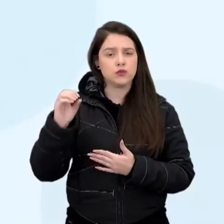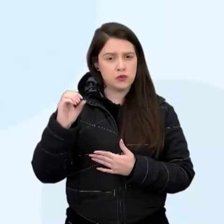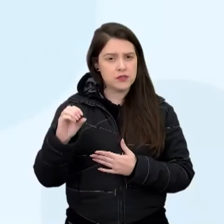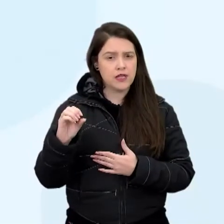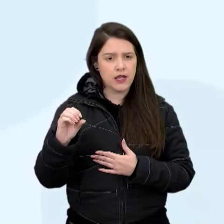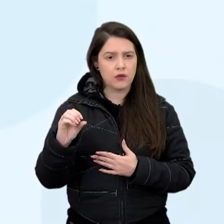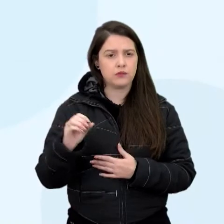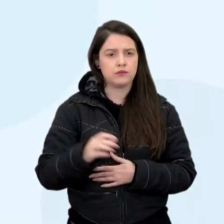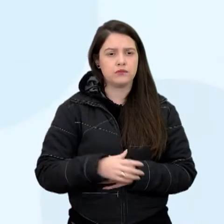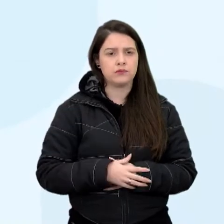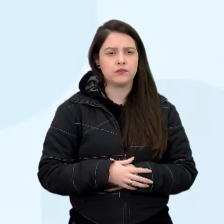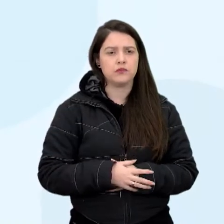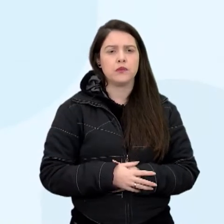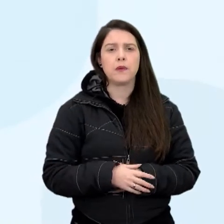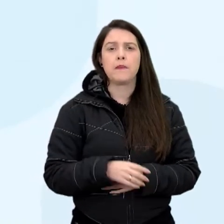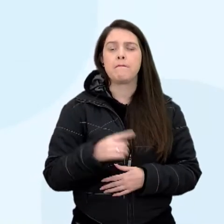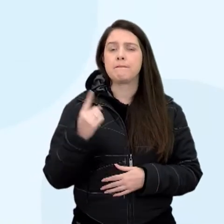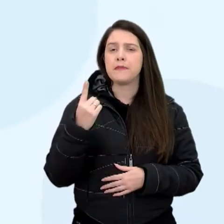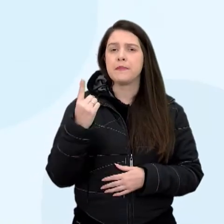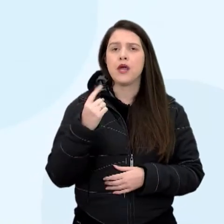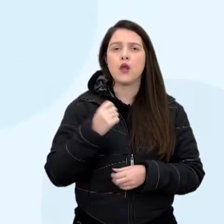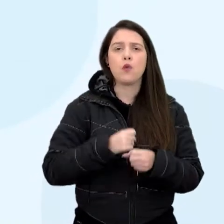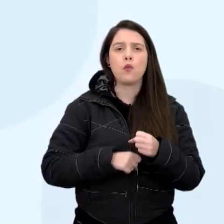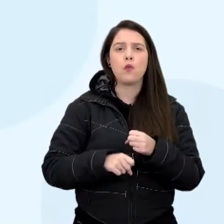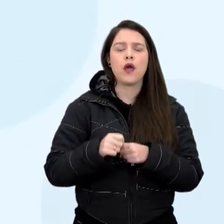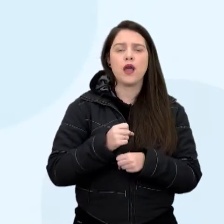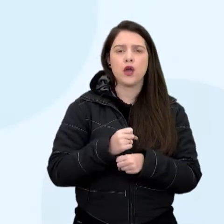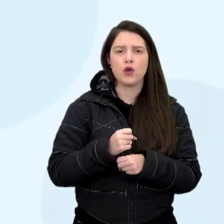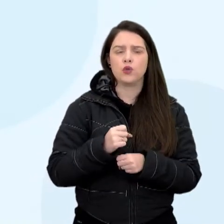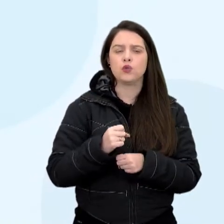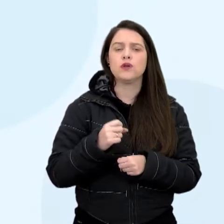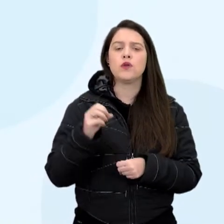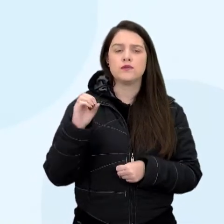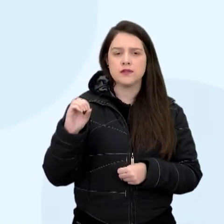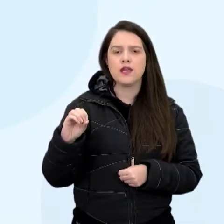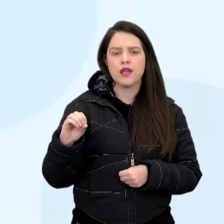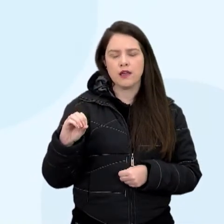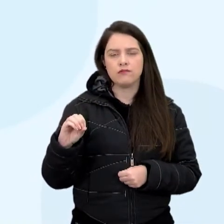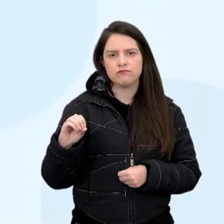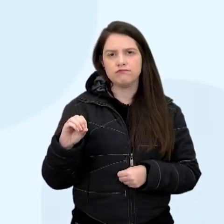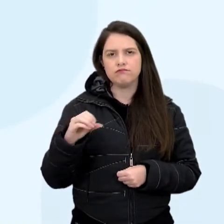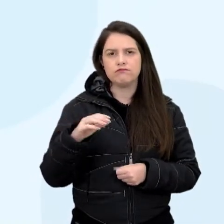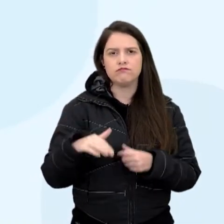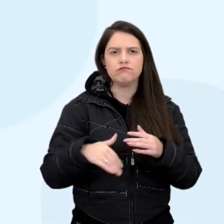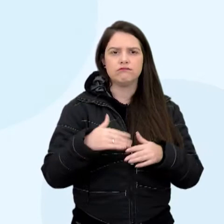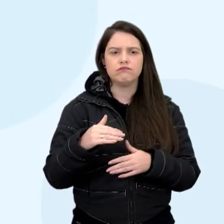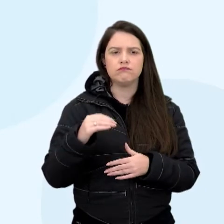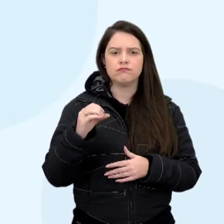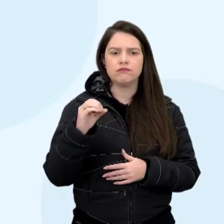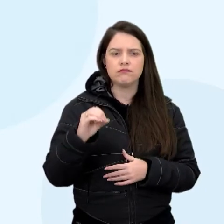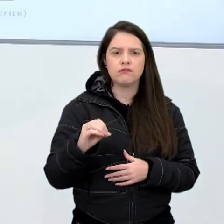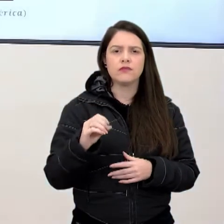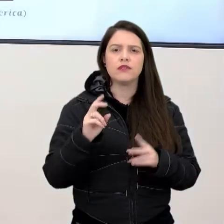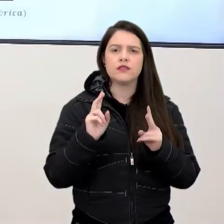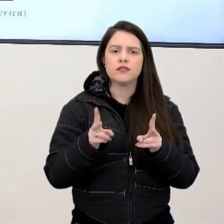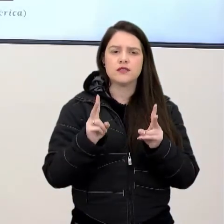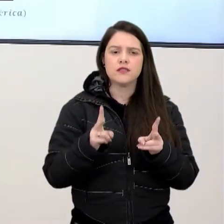né, ele começa, o primeiro ano, quem que é? Tá? É o 0. Então, você analisou que no ano 0 aqui de estudo, sem especificar,